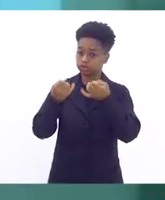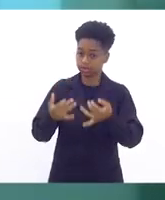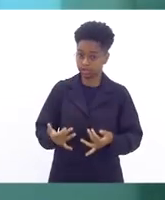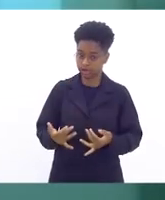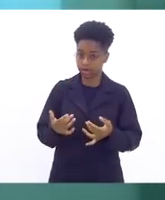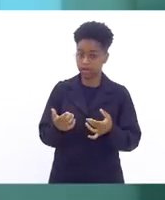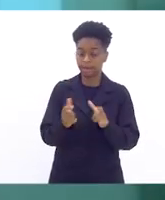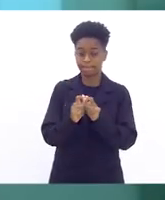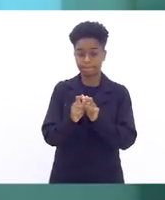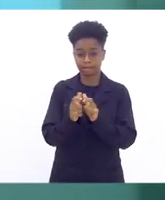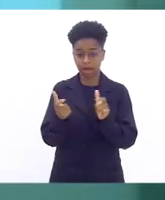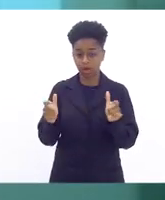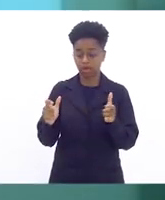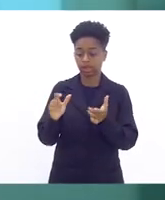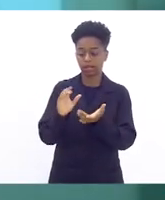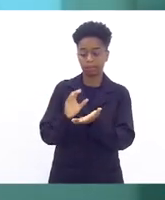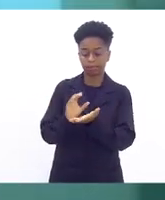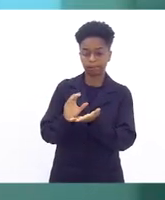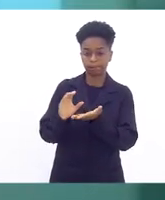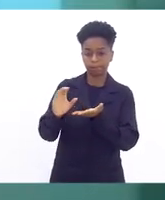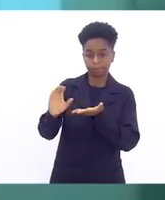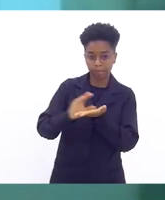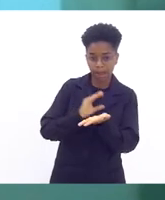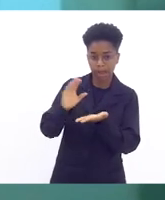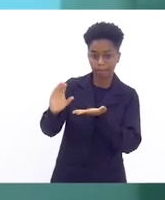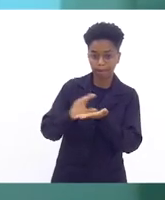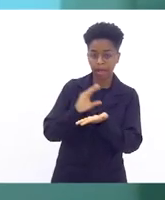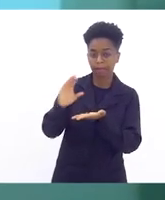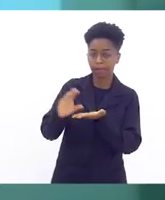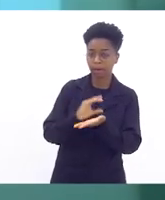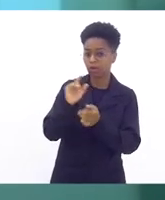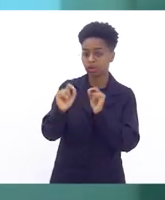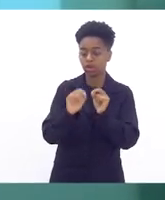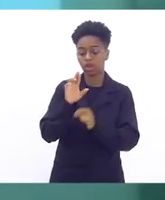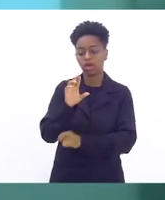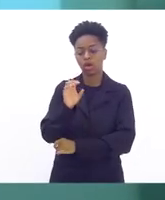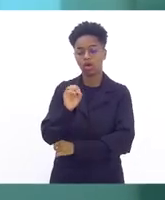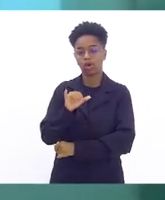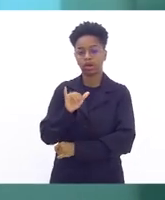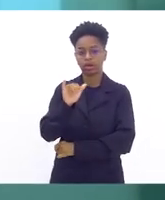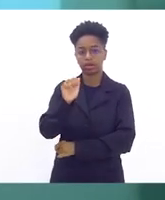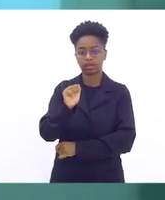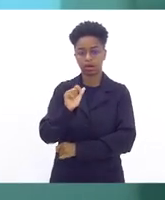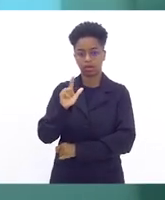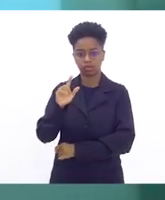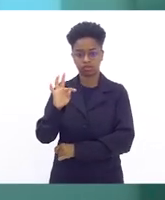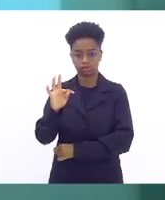a maior fonte de receita hoje do fecan é os royalties